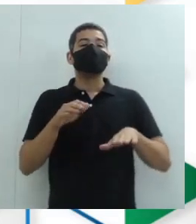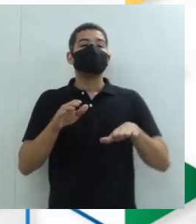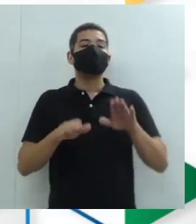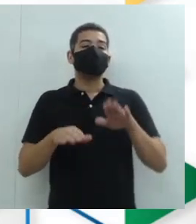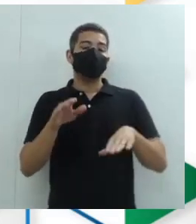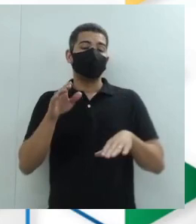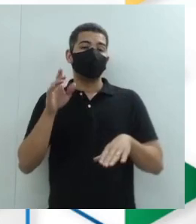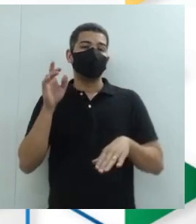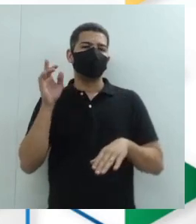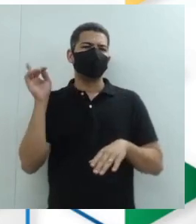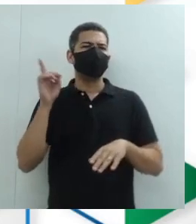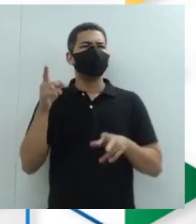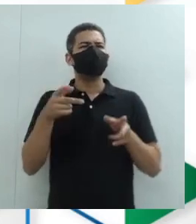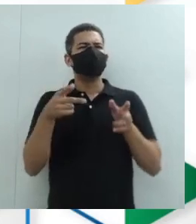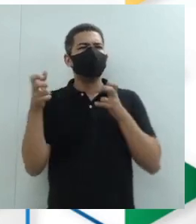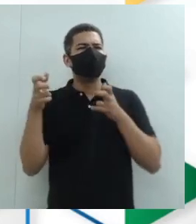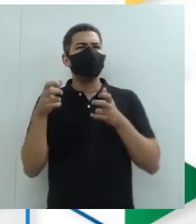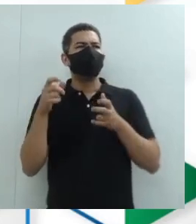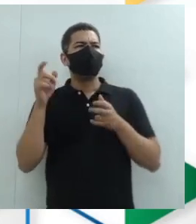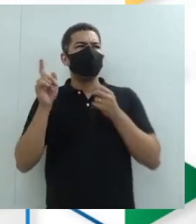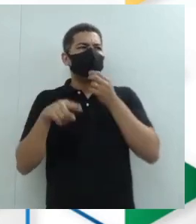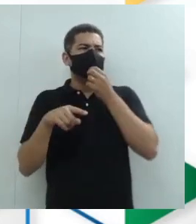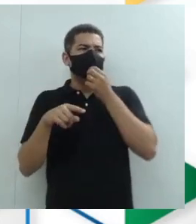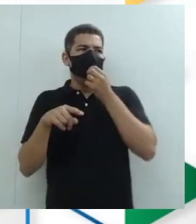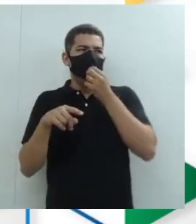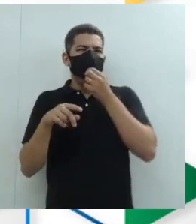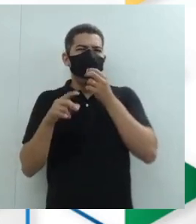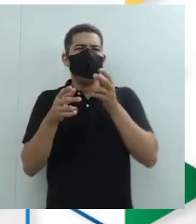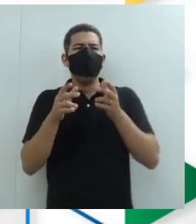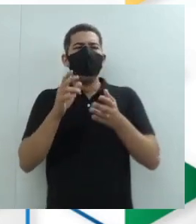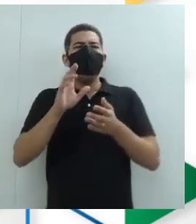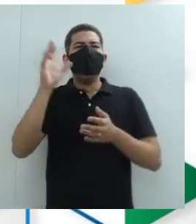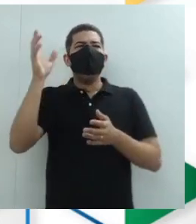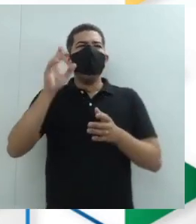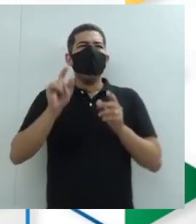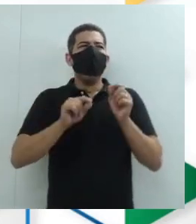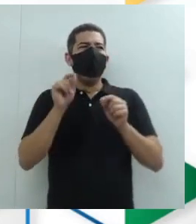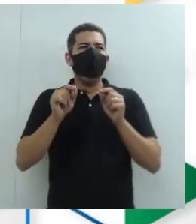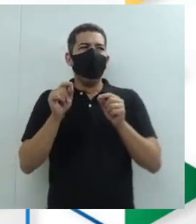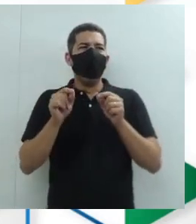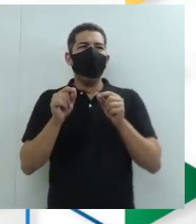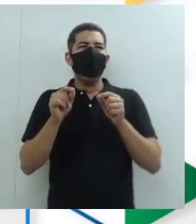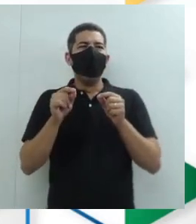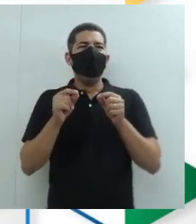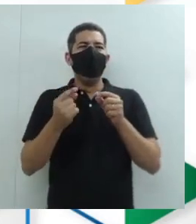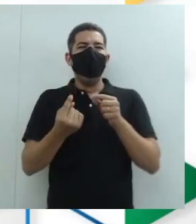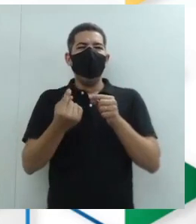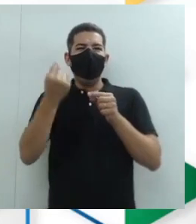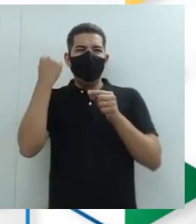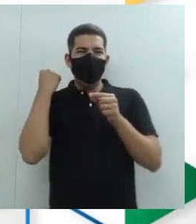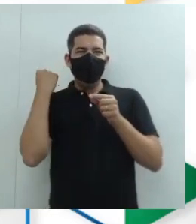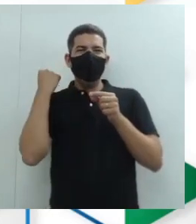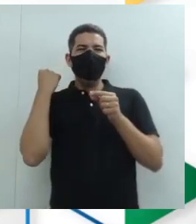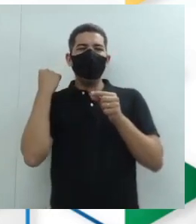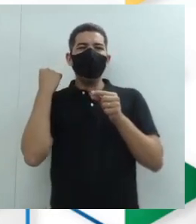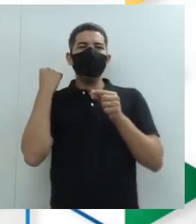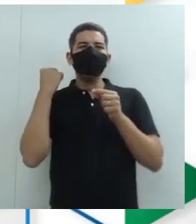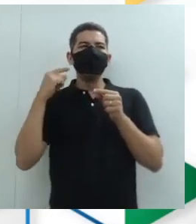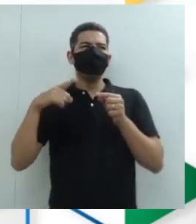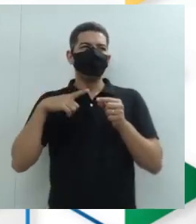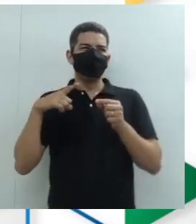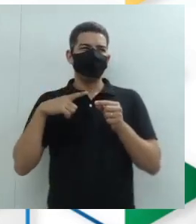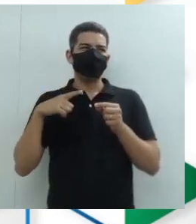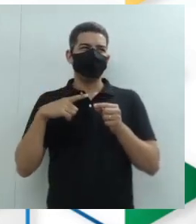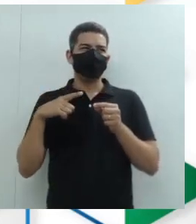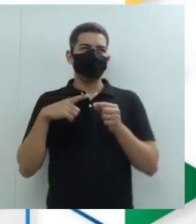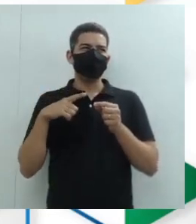ter percebido que nesta tirinha o que aconteceu foi algo parecido com o que aconteceu na anterior.